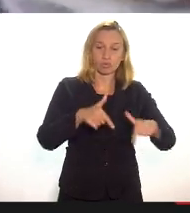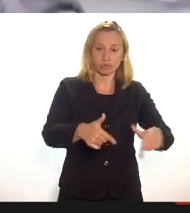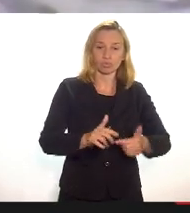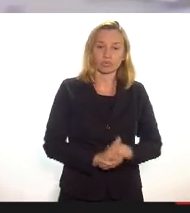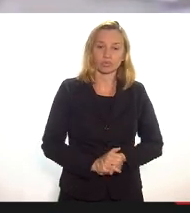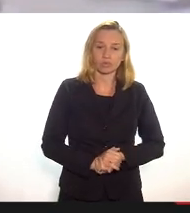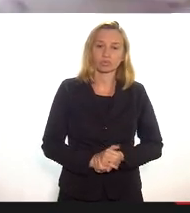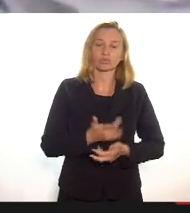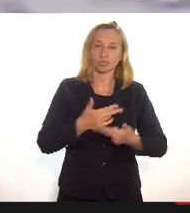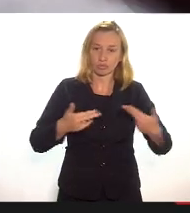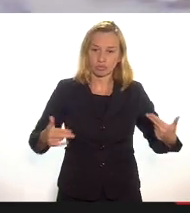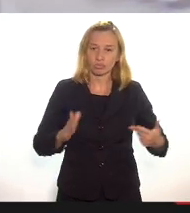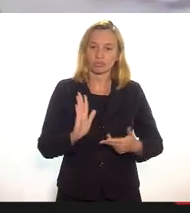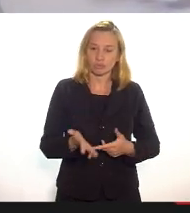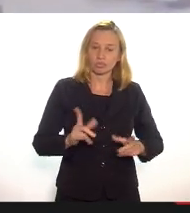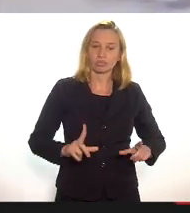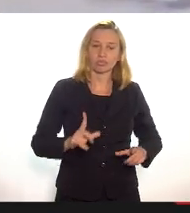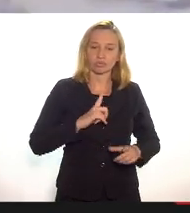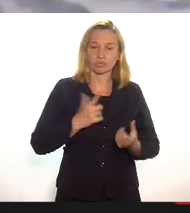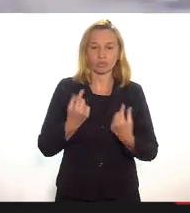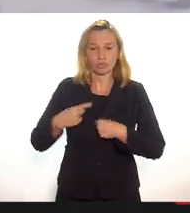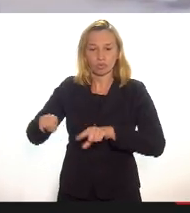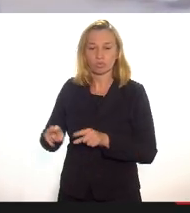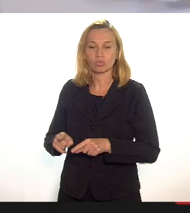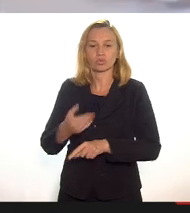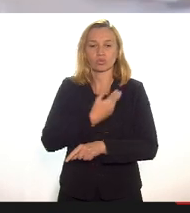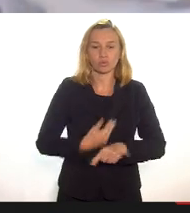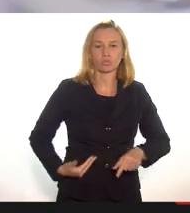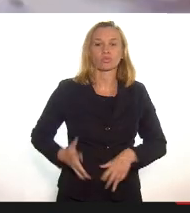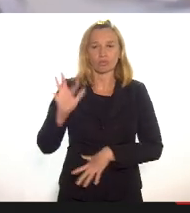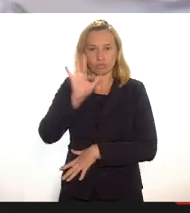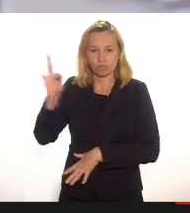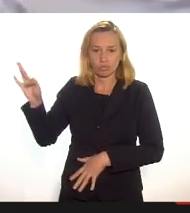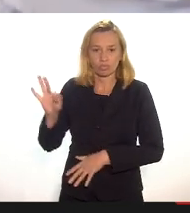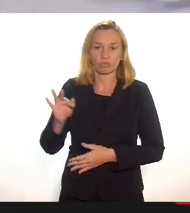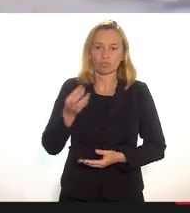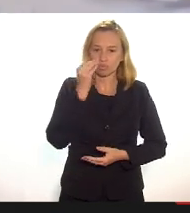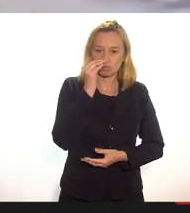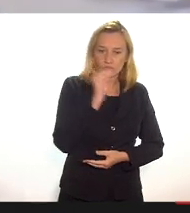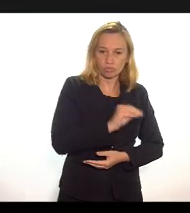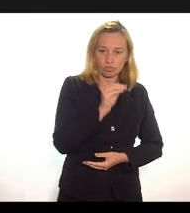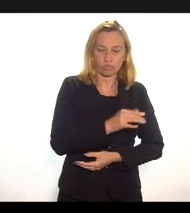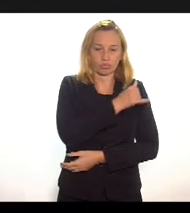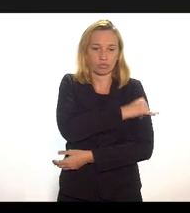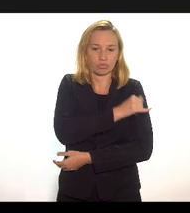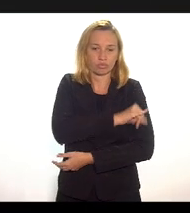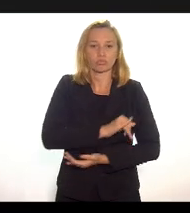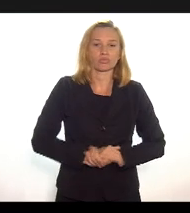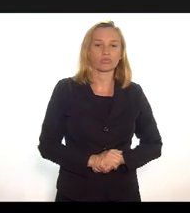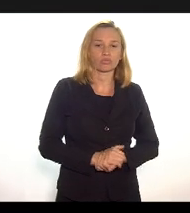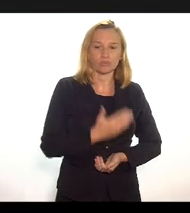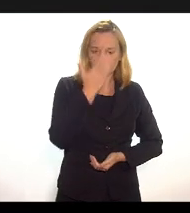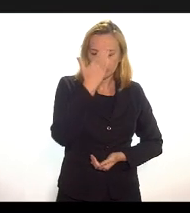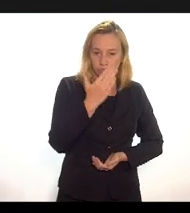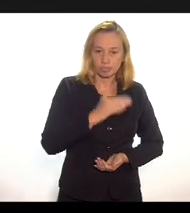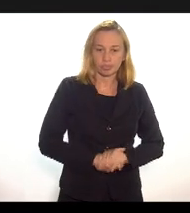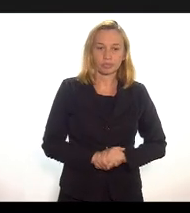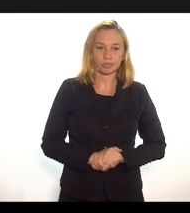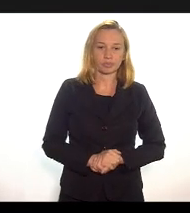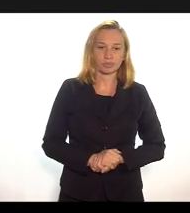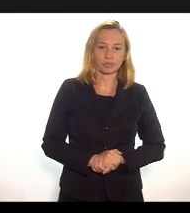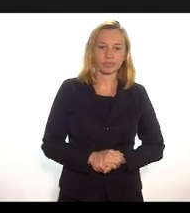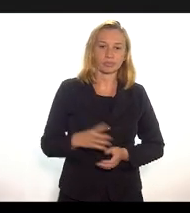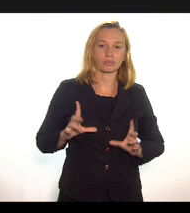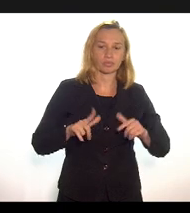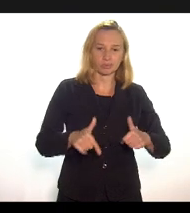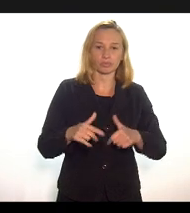de tantos que já tem, quanto o governo federal, pelo descaso com a questão do Rio de Janeiro. Obrigada. Temos que ter uma ação